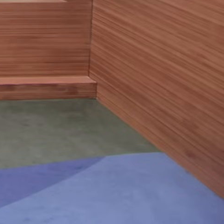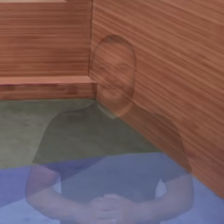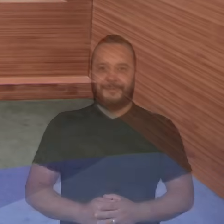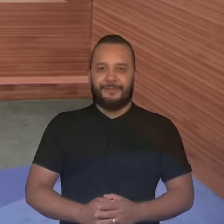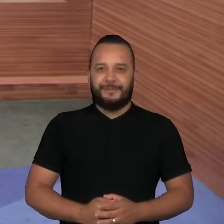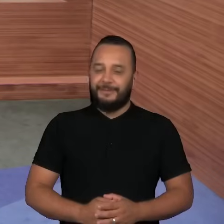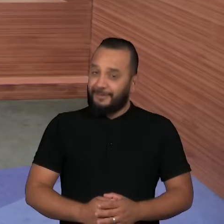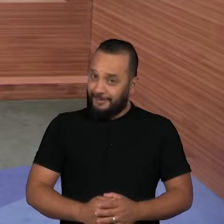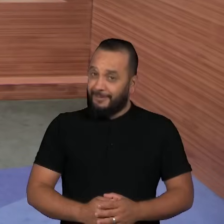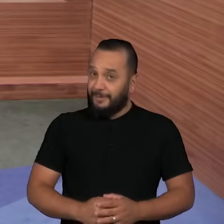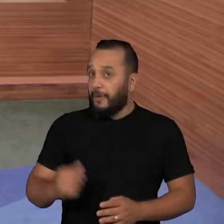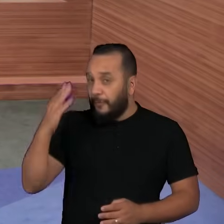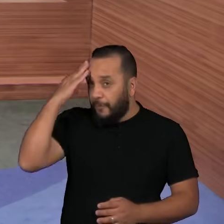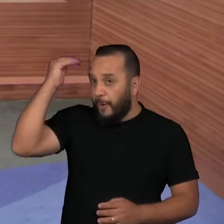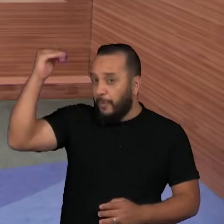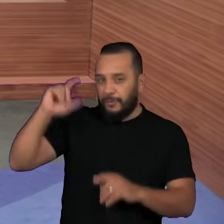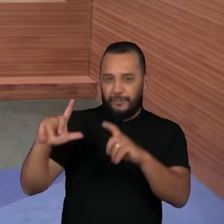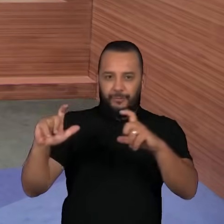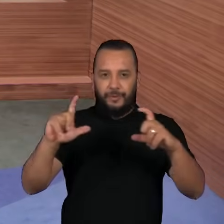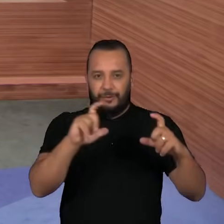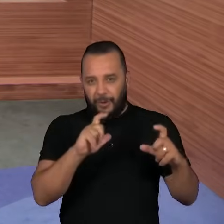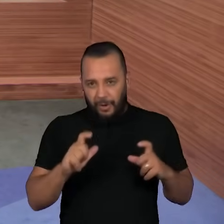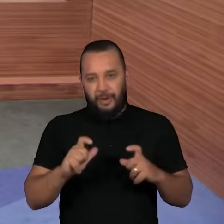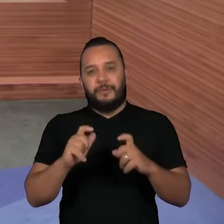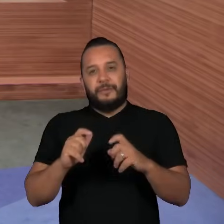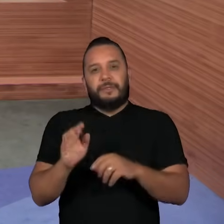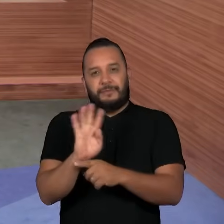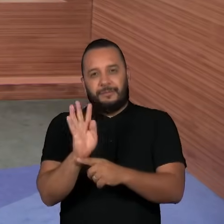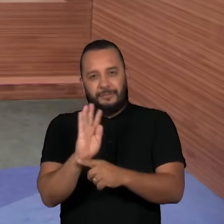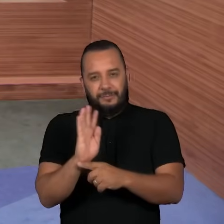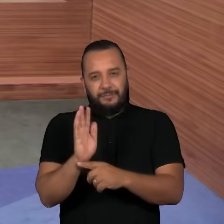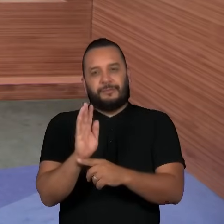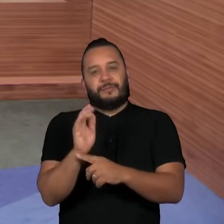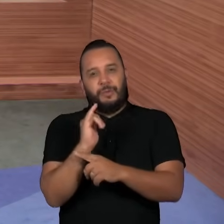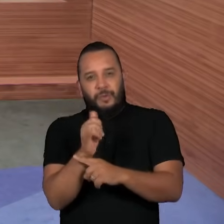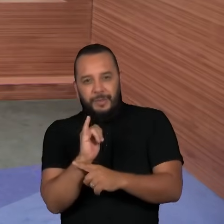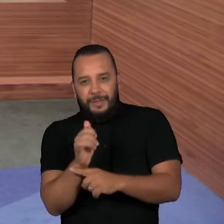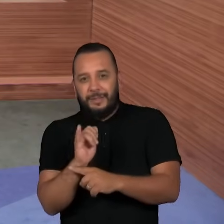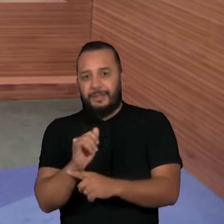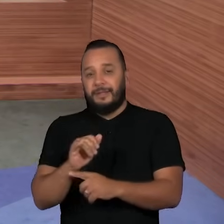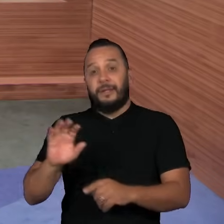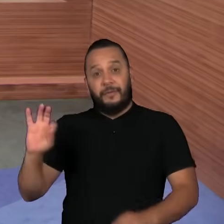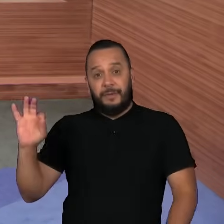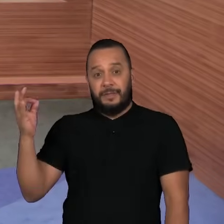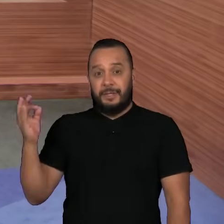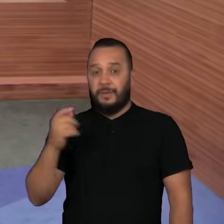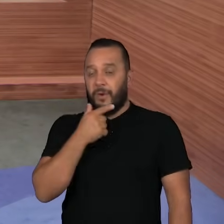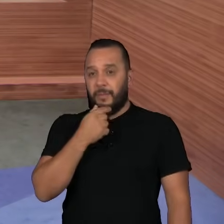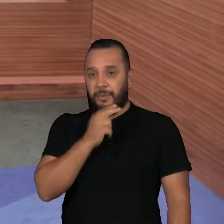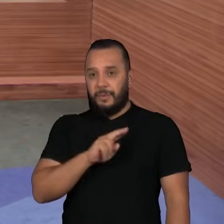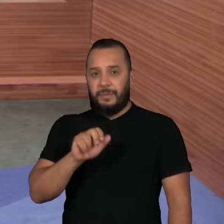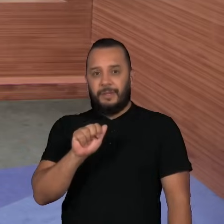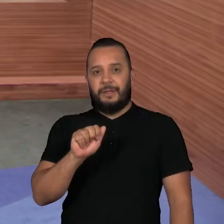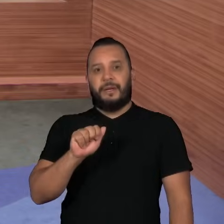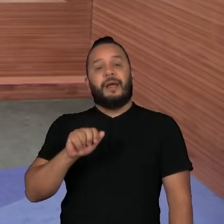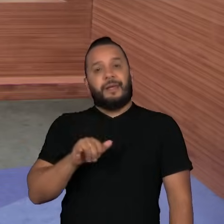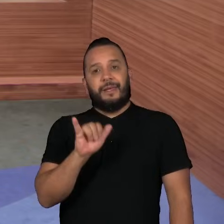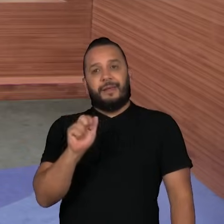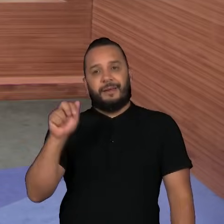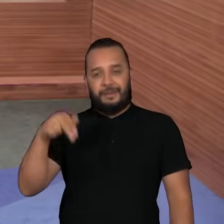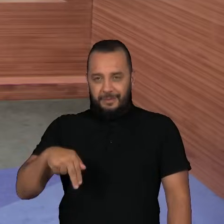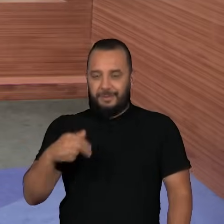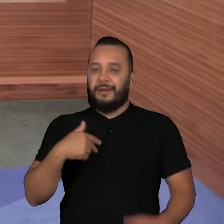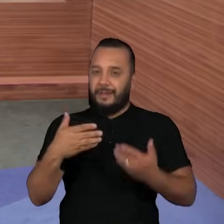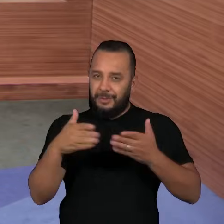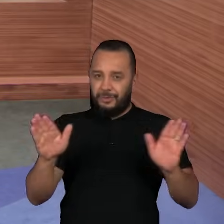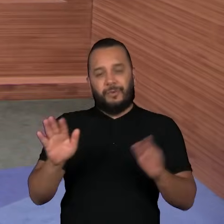O famoso fotógrafo, documentarista e ativista ambiental francês Jean Arthus Bertrand lançou mais um filme de grande impacto